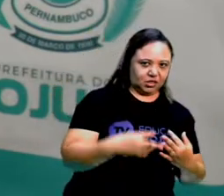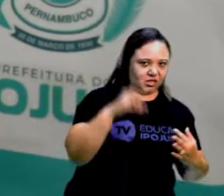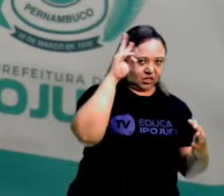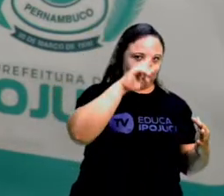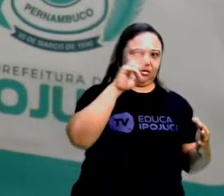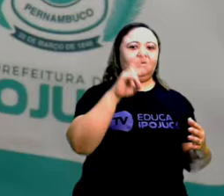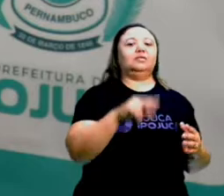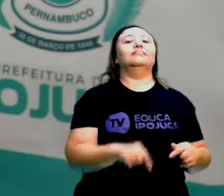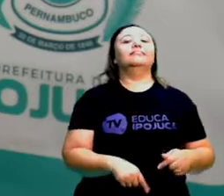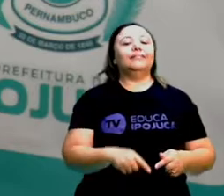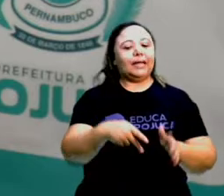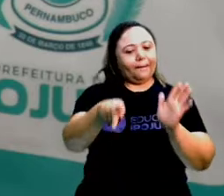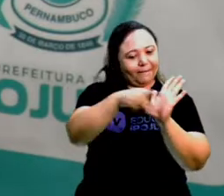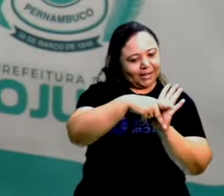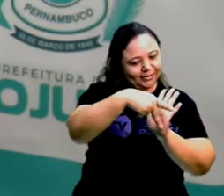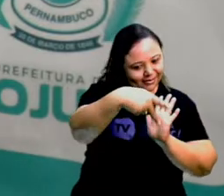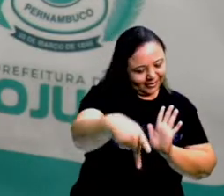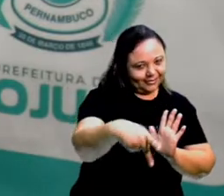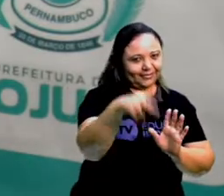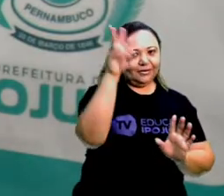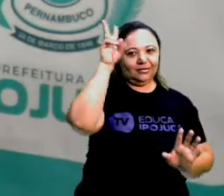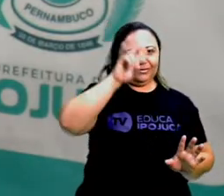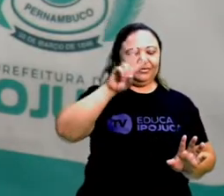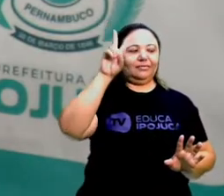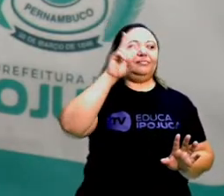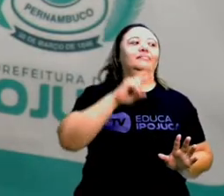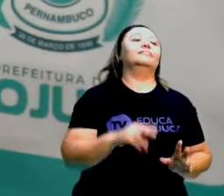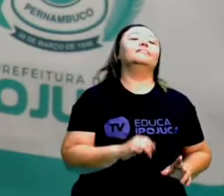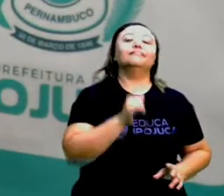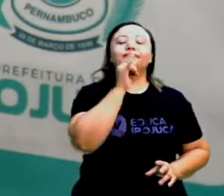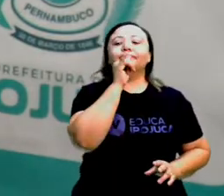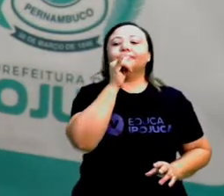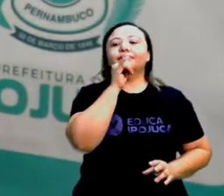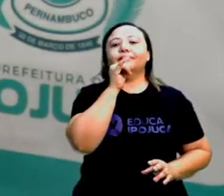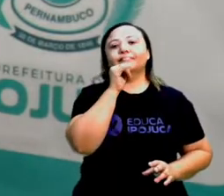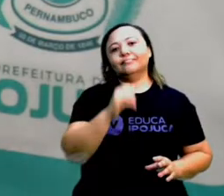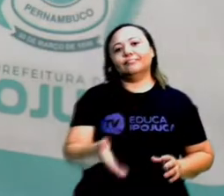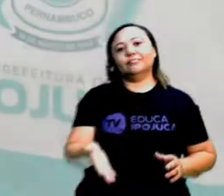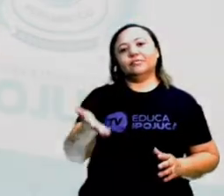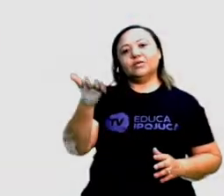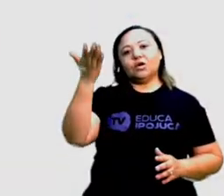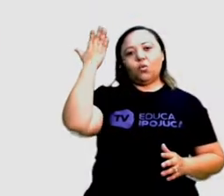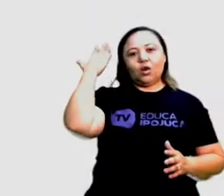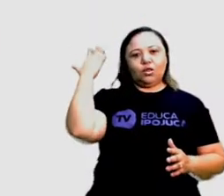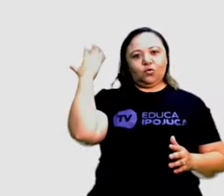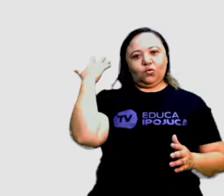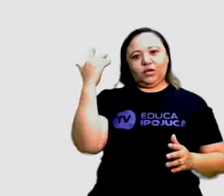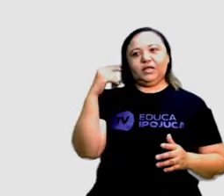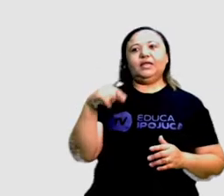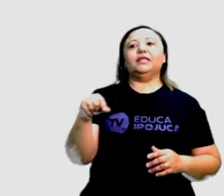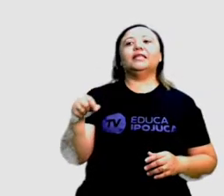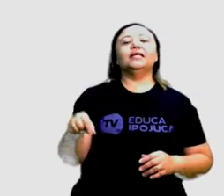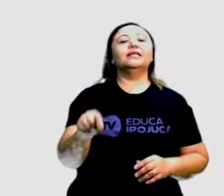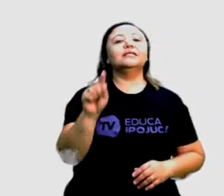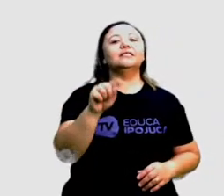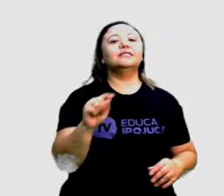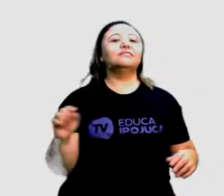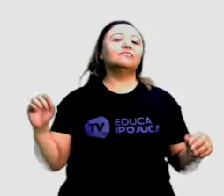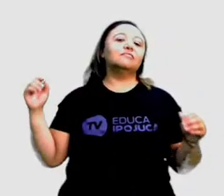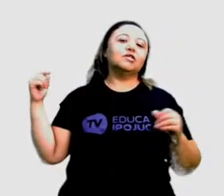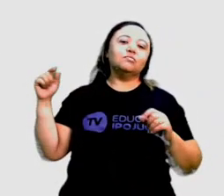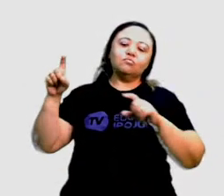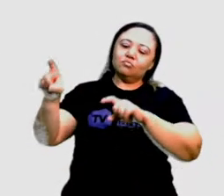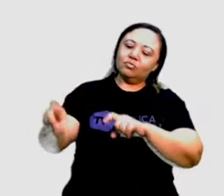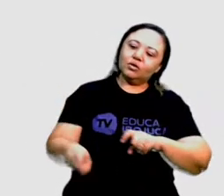história, ele também participa. Olha aqui um exemplo. Uma noite destas, vindo da cidade para o Engenho Novo, encontrei